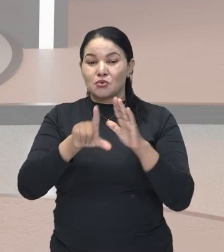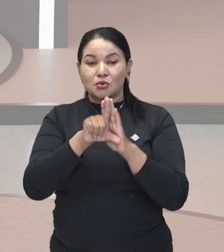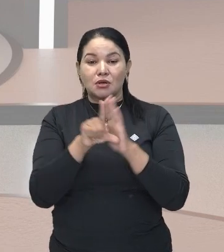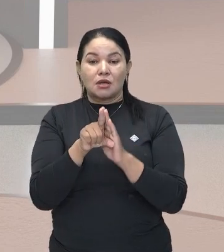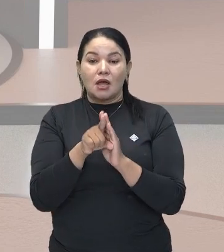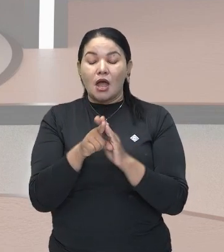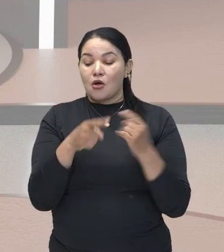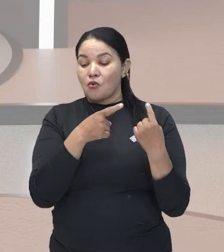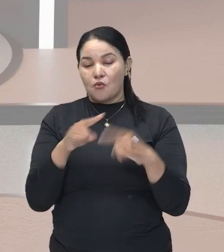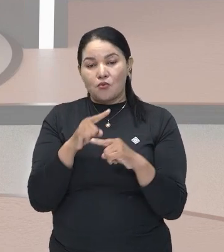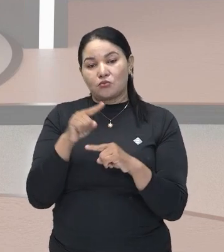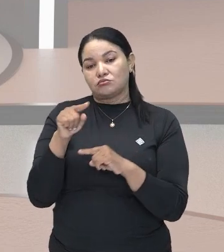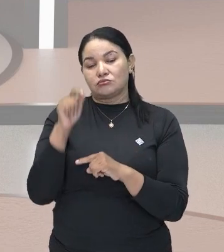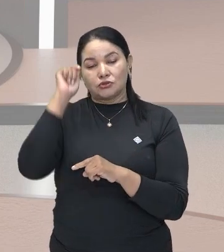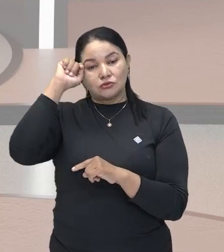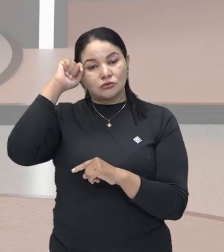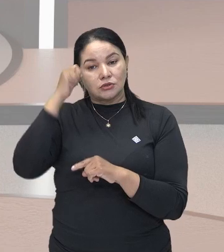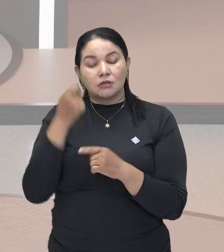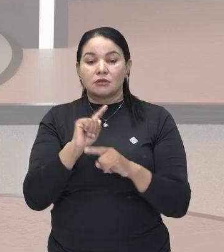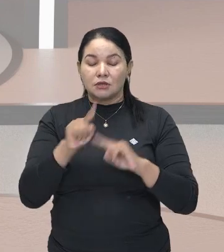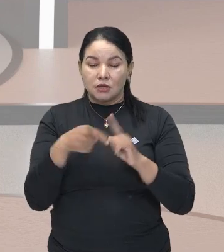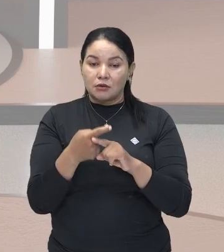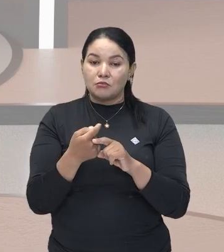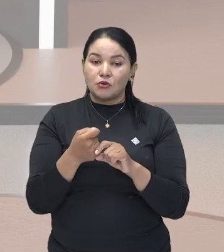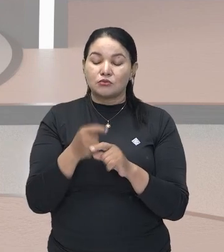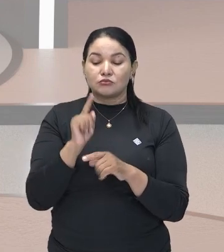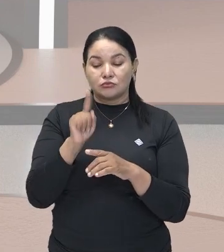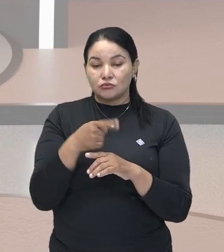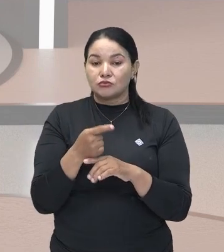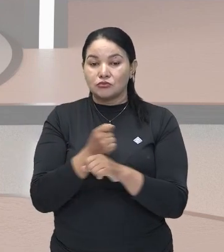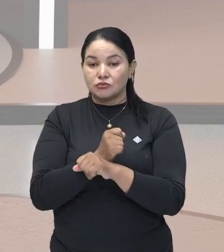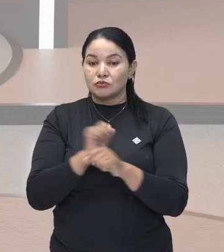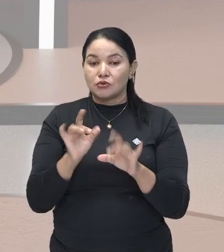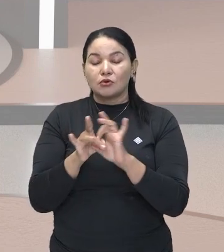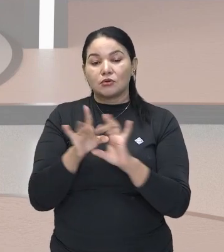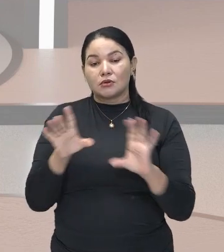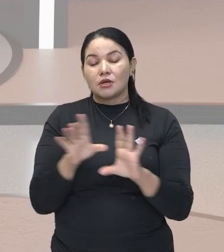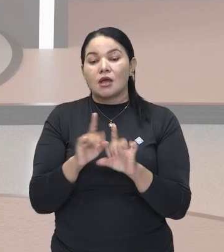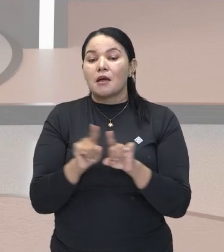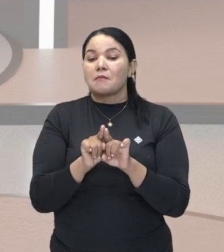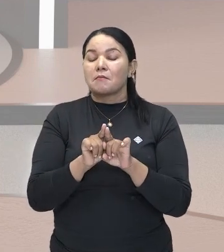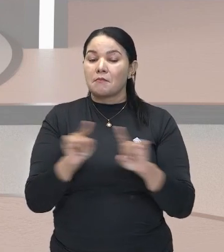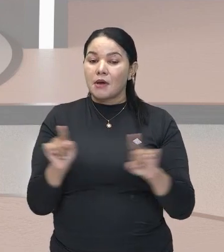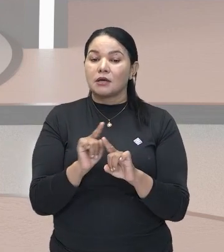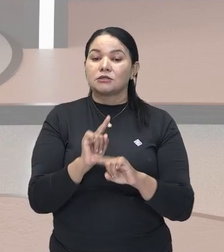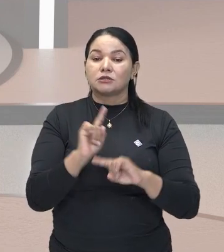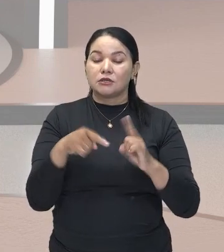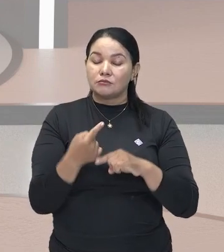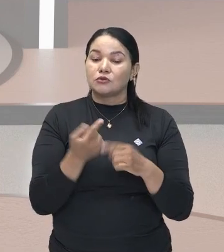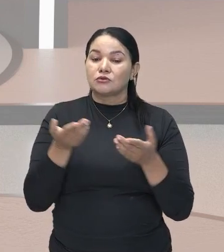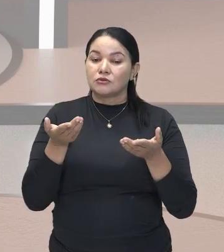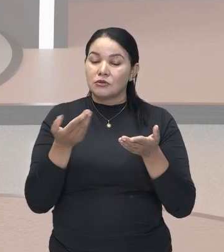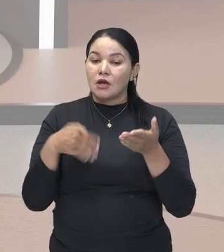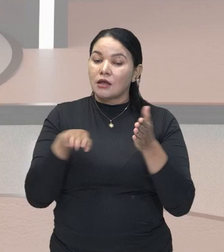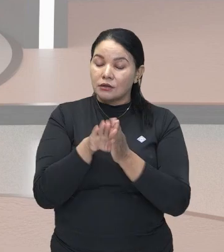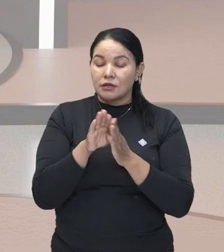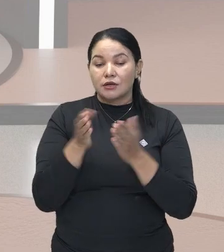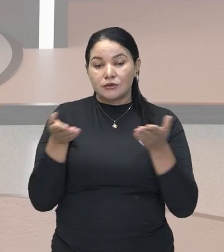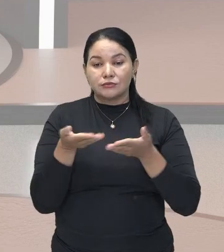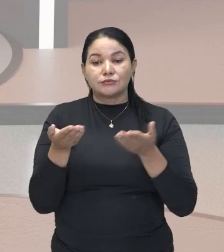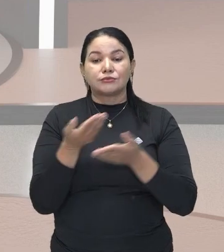os negros, né? Que foram abolidas, tá? Mas isso não significou o fim do racismo, que até nos dias